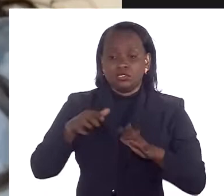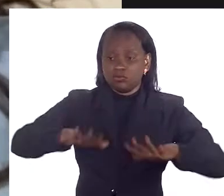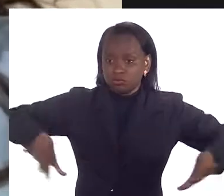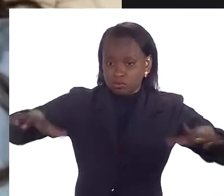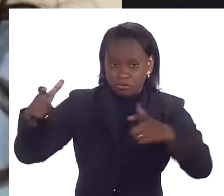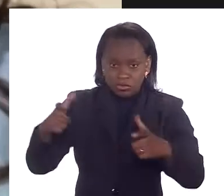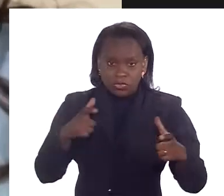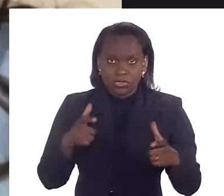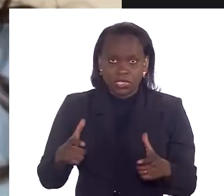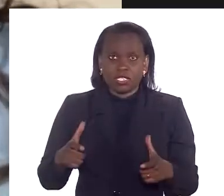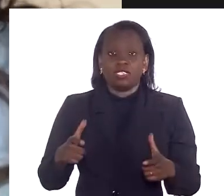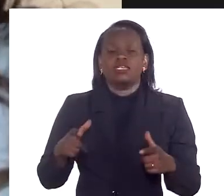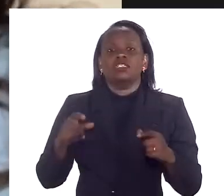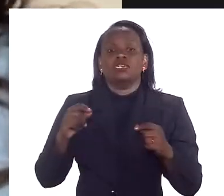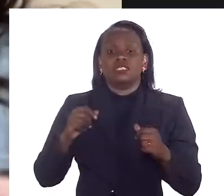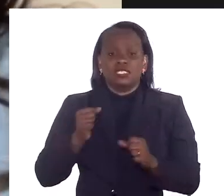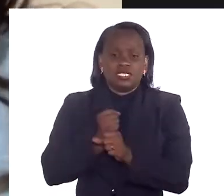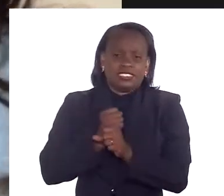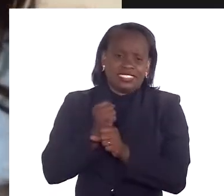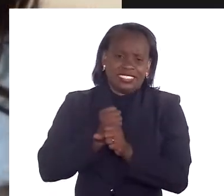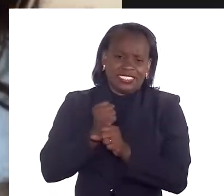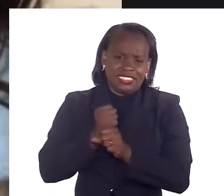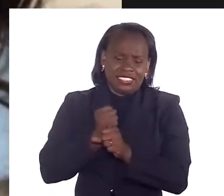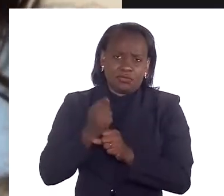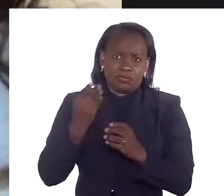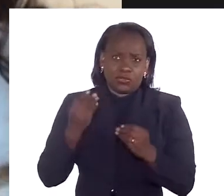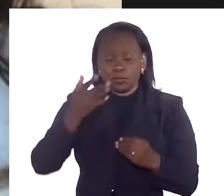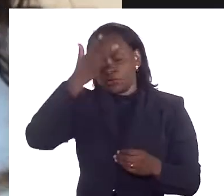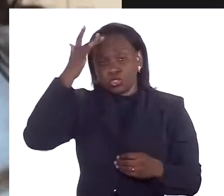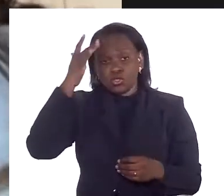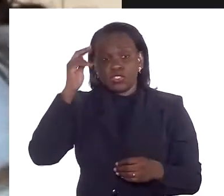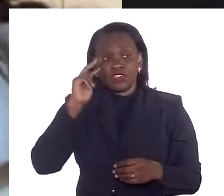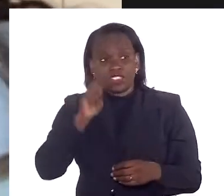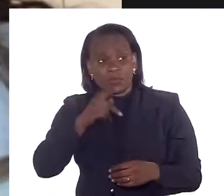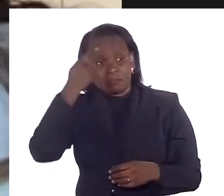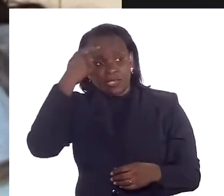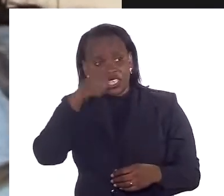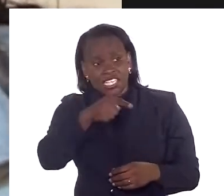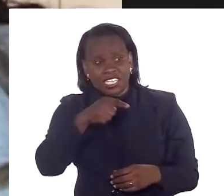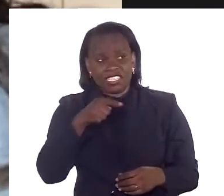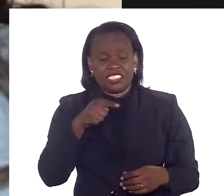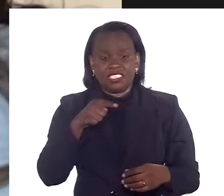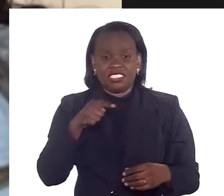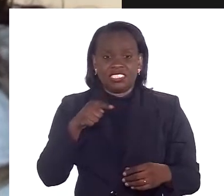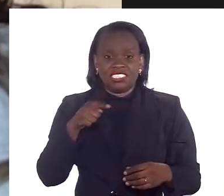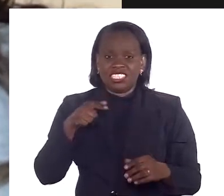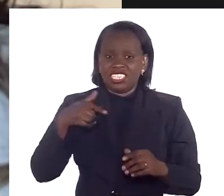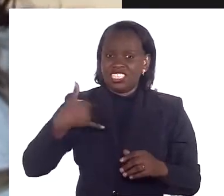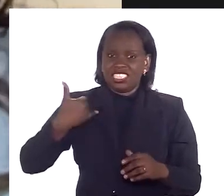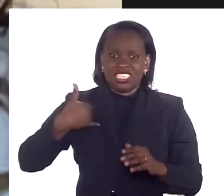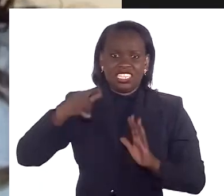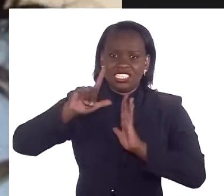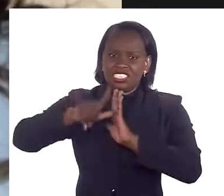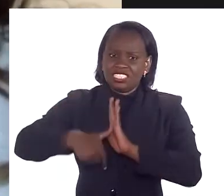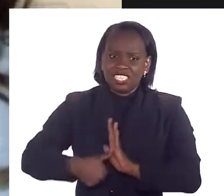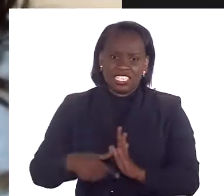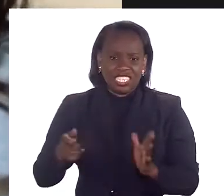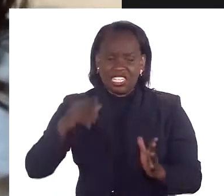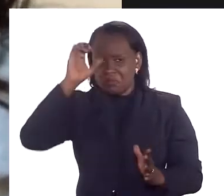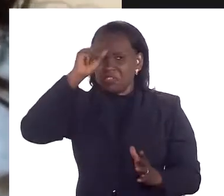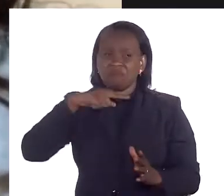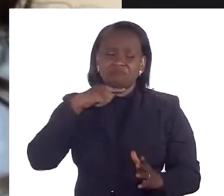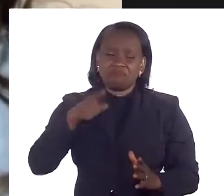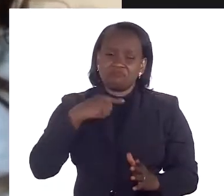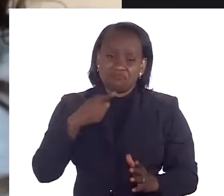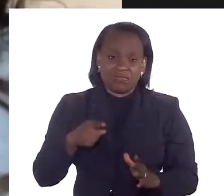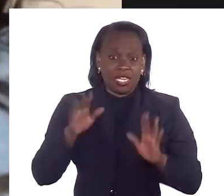ao ambiente, fez durante muitos anos que as pessoas os considerassem realmente aquém as